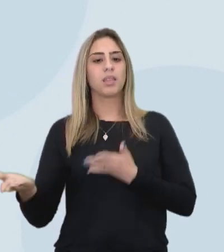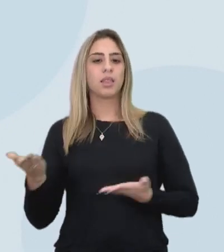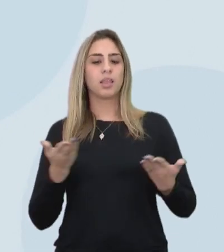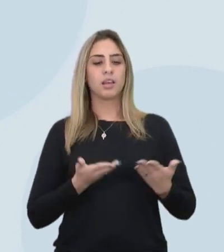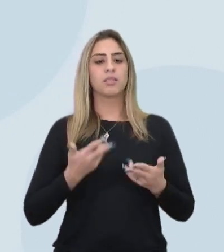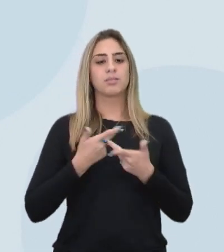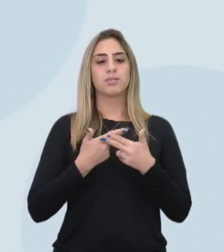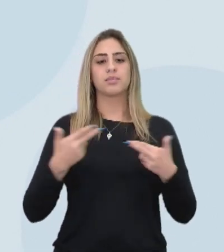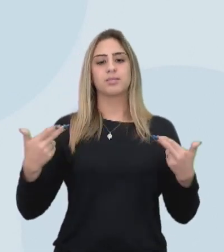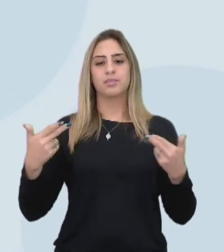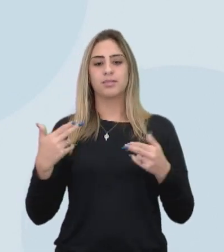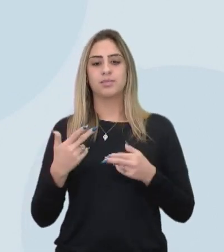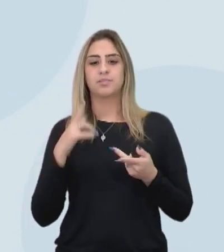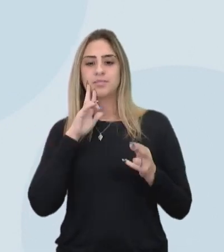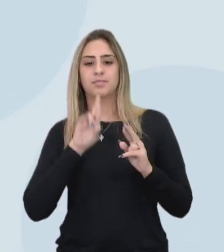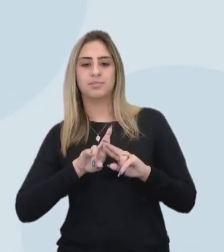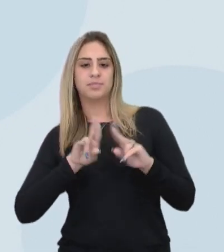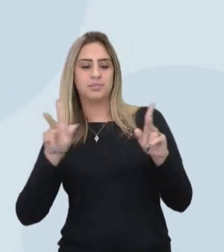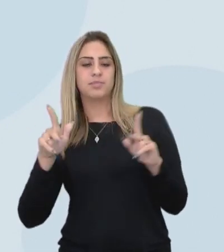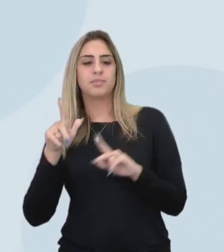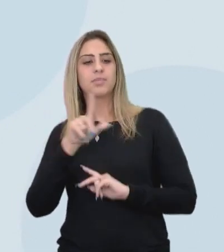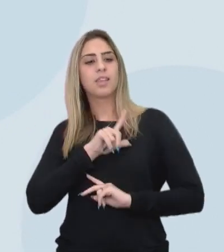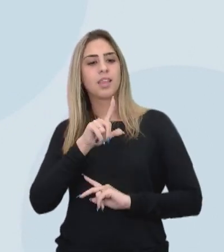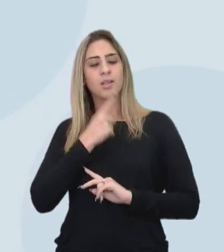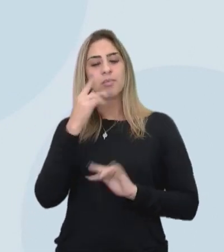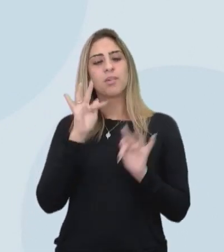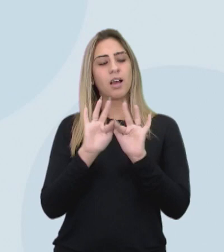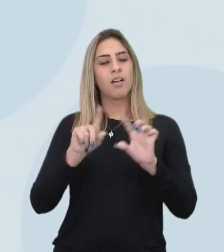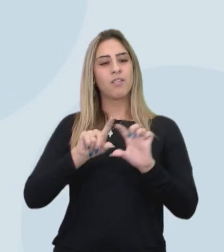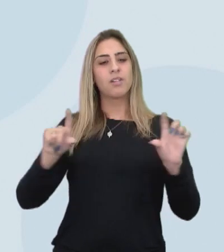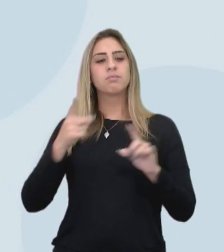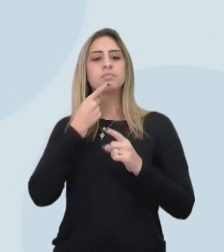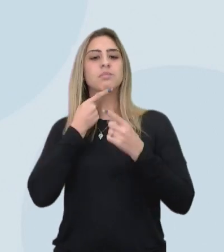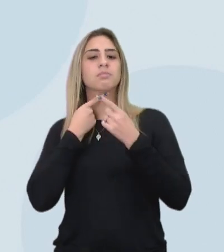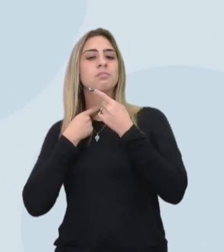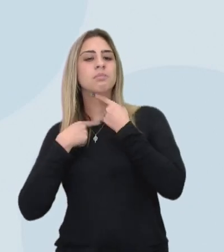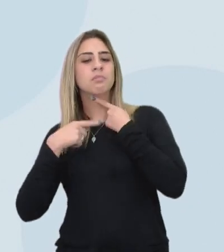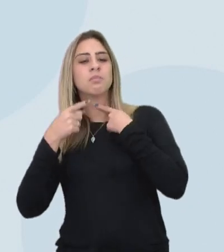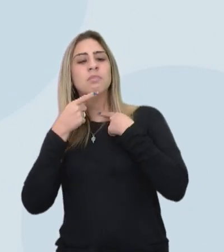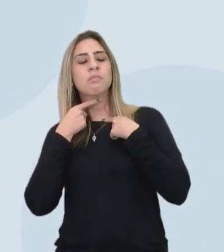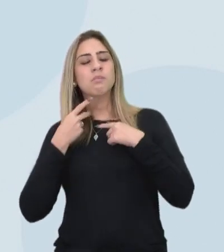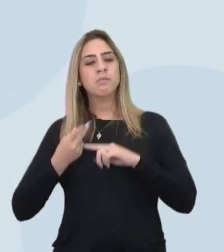bem convencionais. Então nós temos uma frase: desejos são